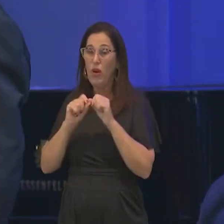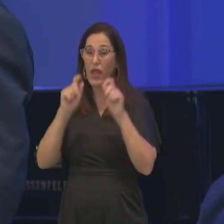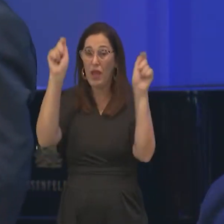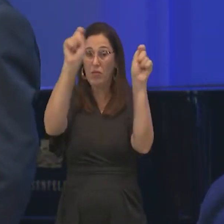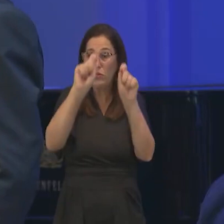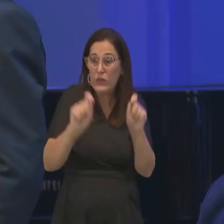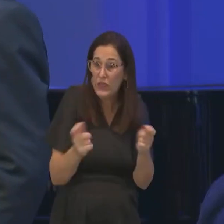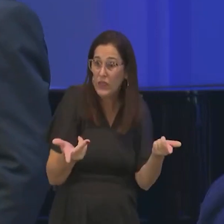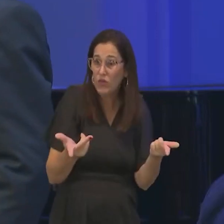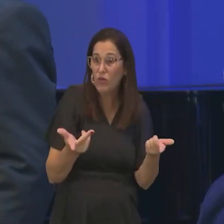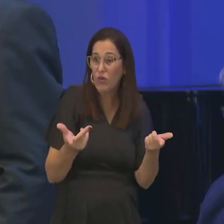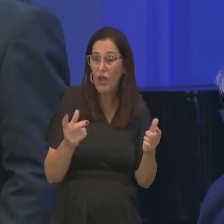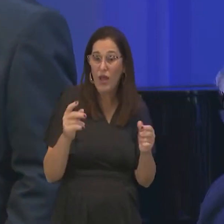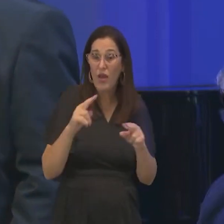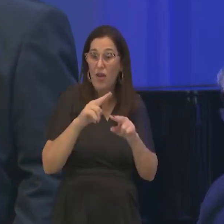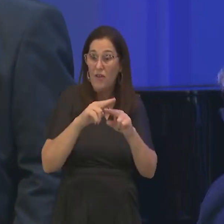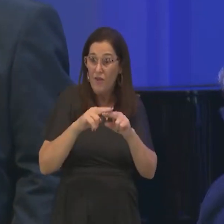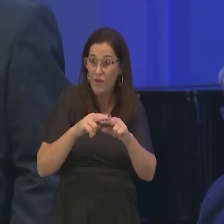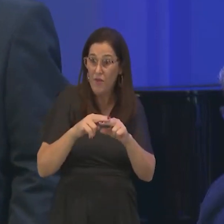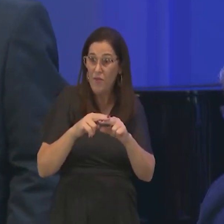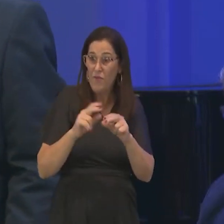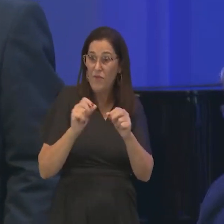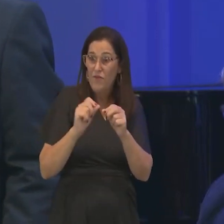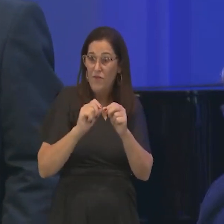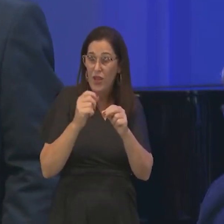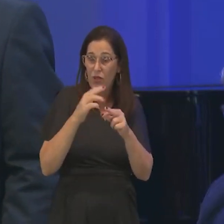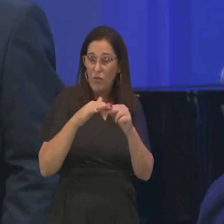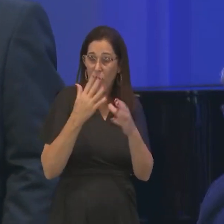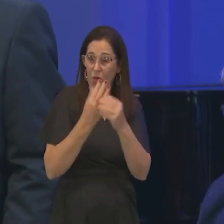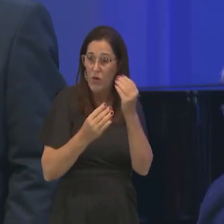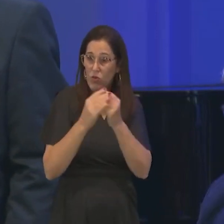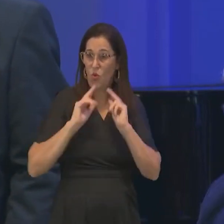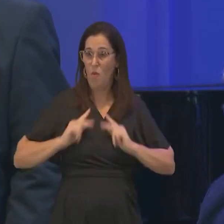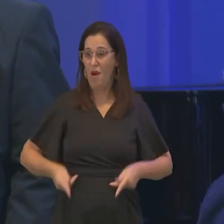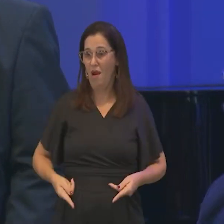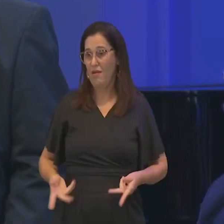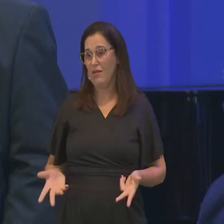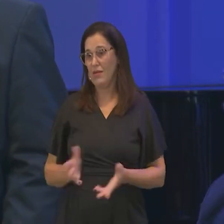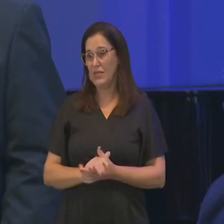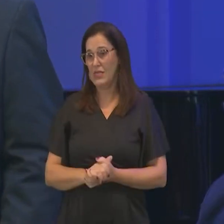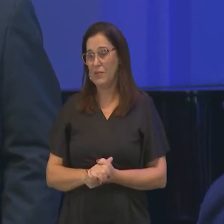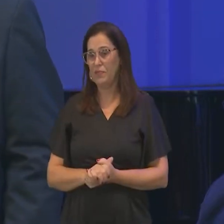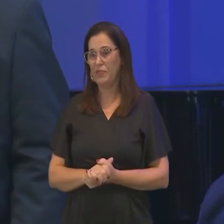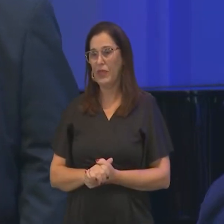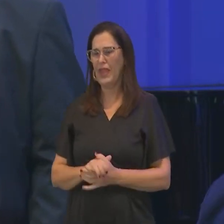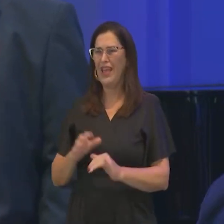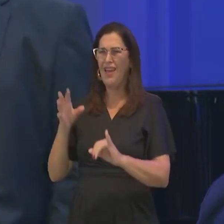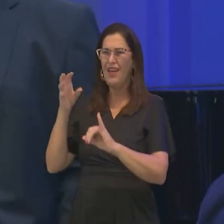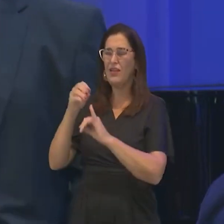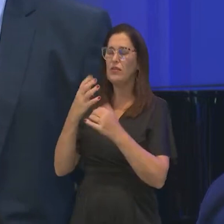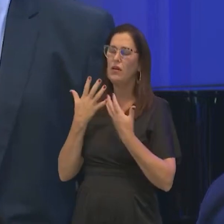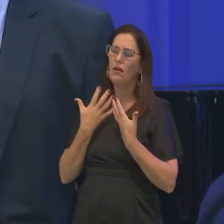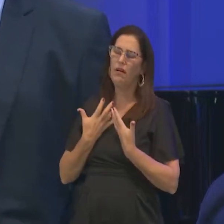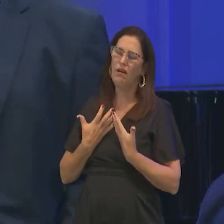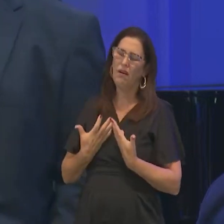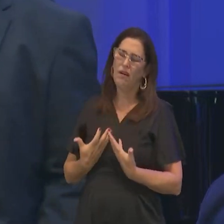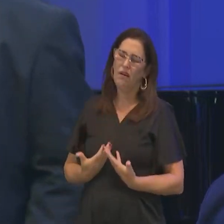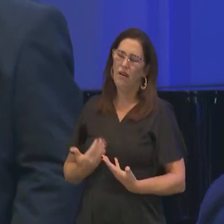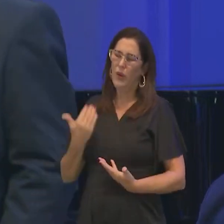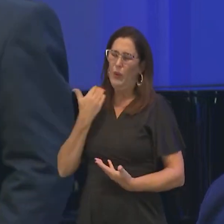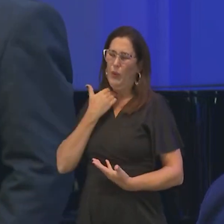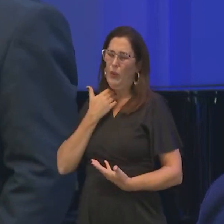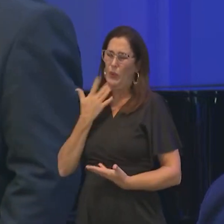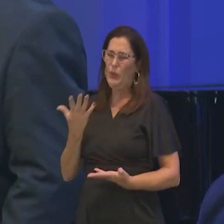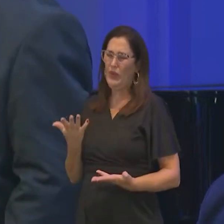nesta nação, hoje, neste tempo, e ainda mais, queridos. Por isso Isaías estava tão abatido, com perda, com